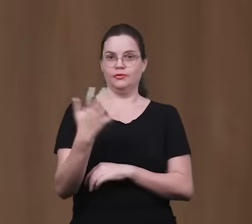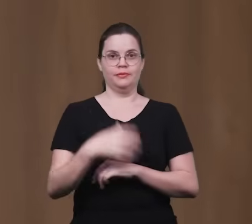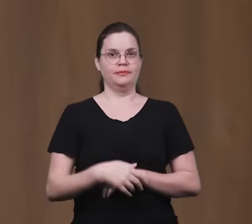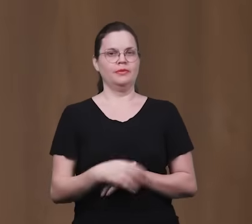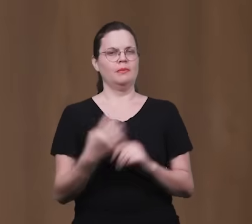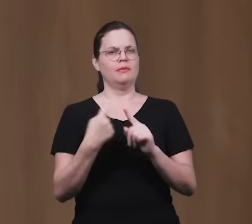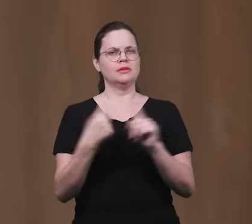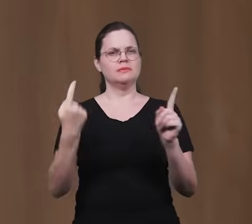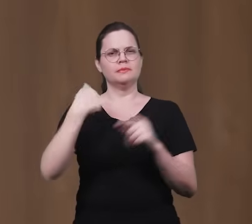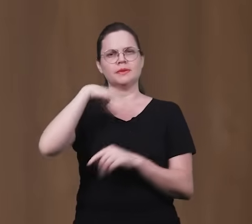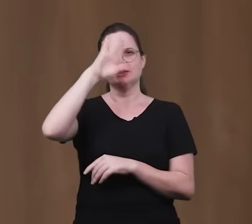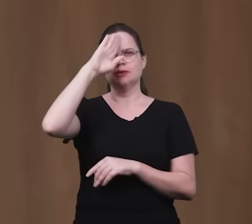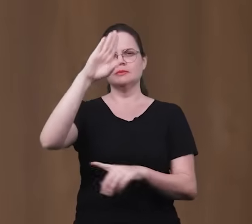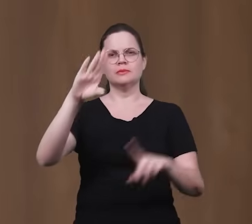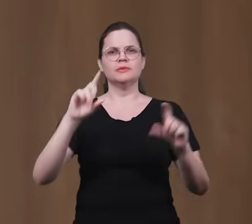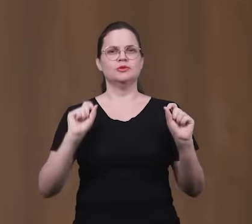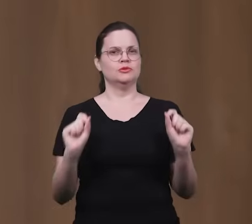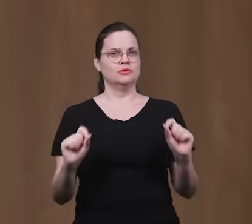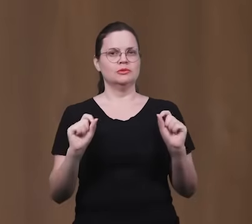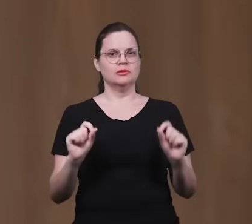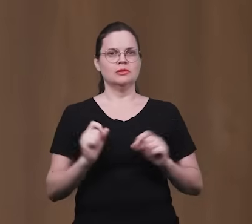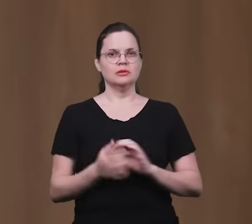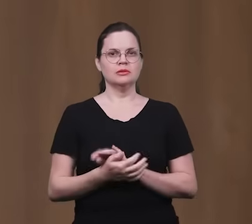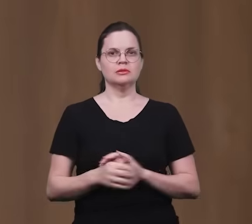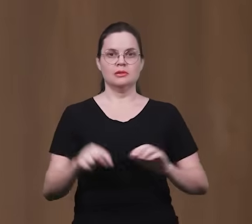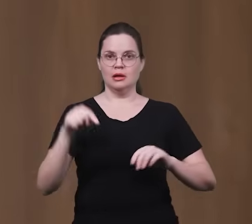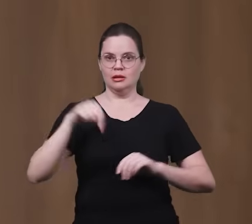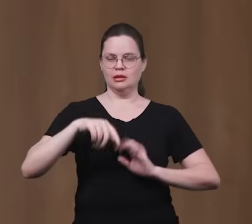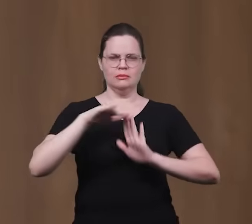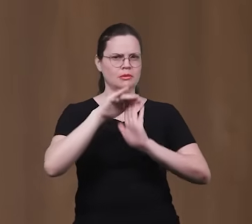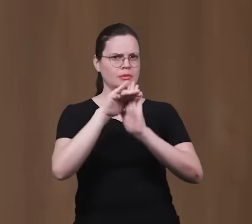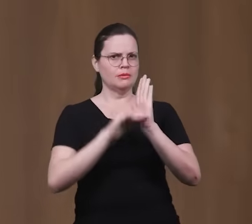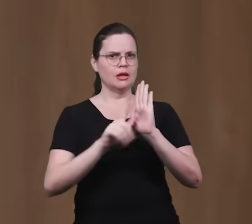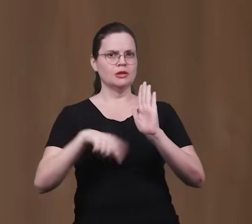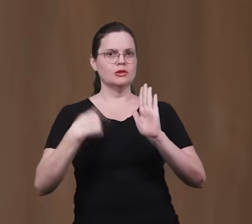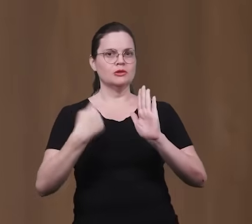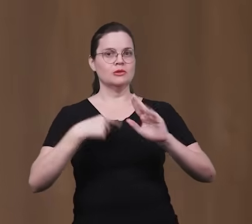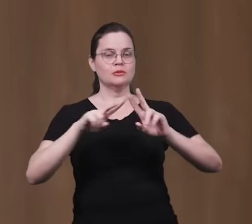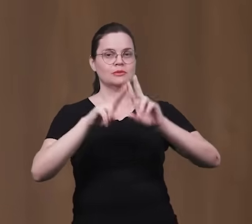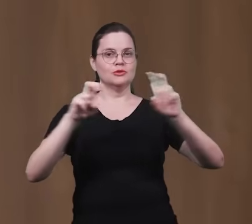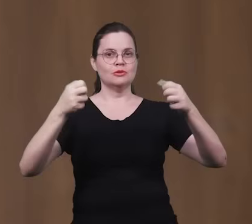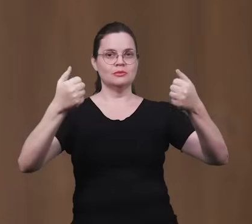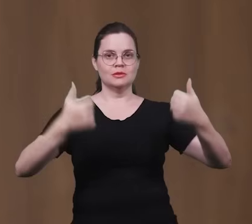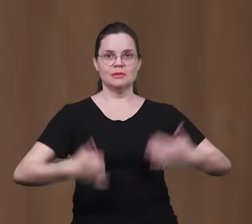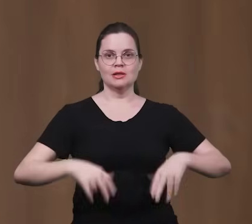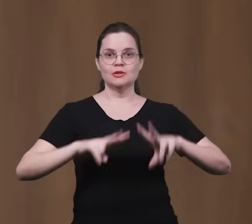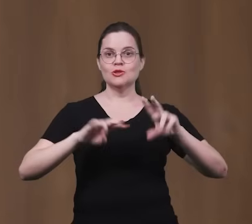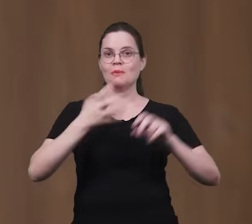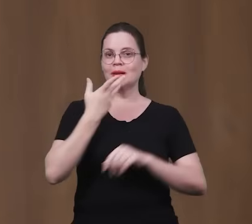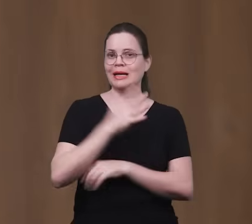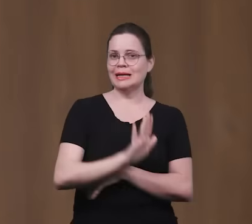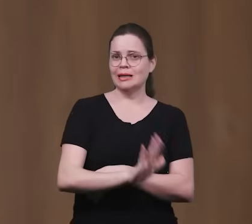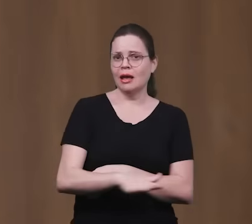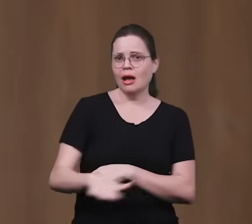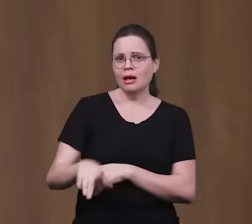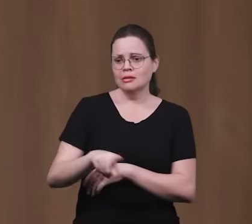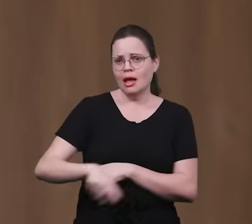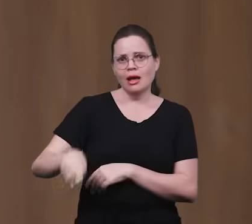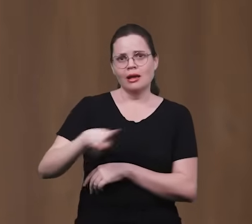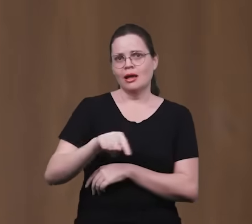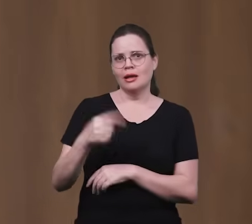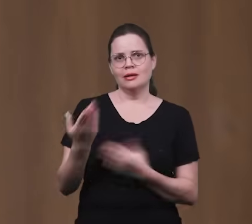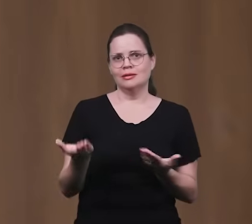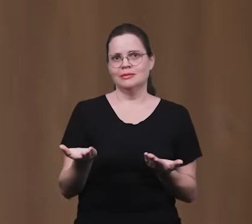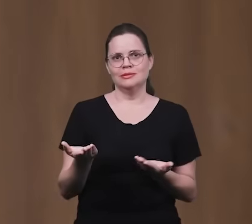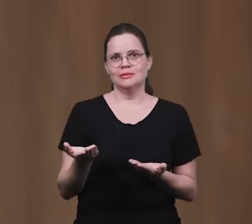E, principalmente, aqui no programa, nós estamos tratando sobre crianças pequenas, crianças que não têm